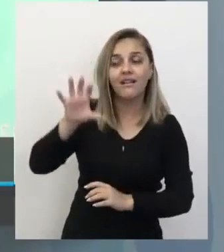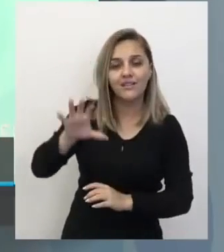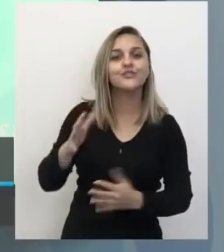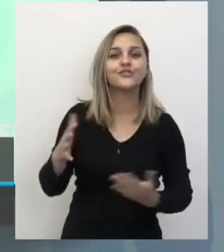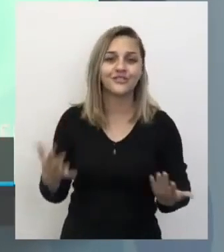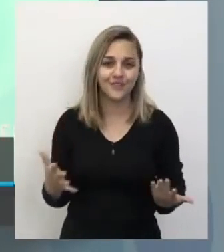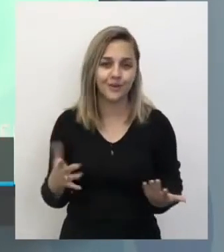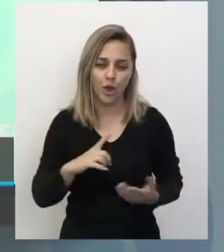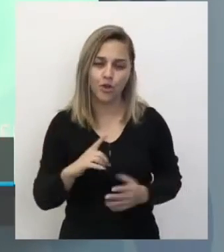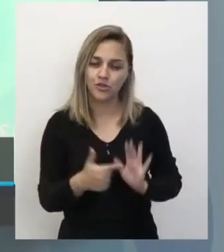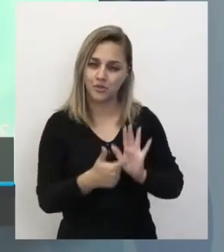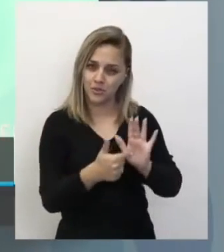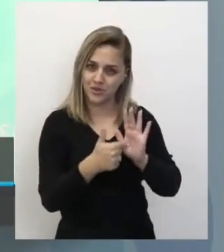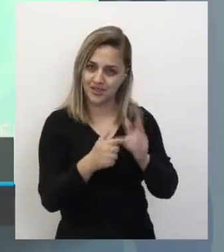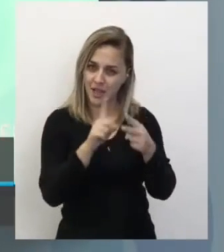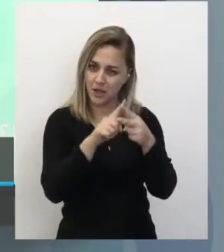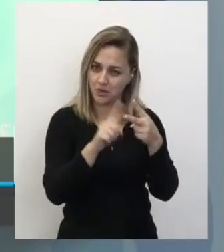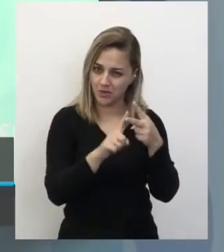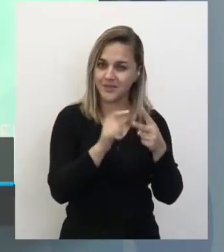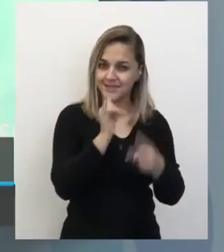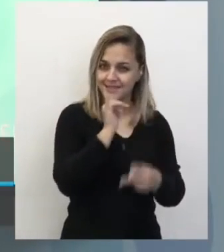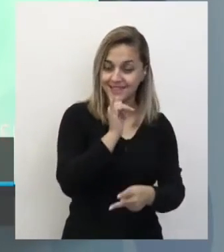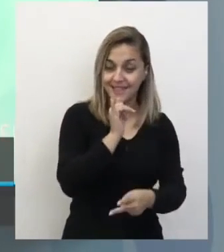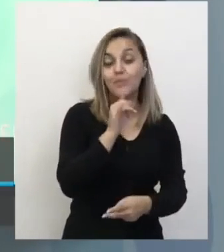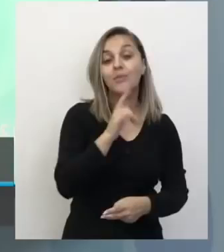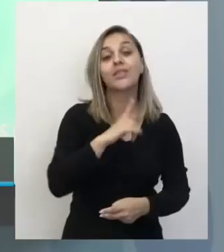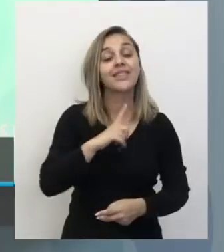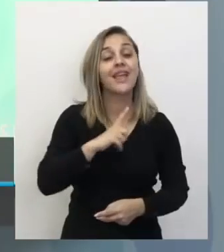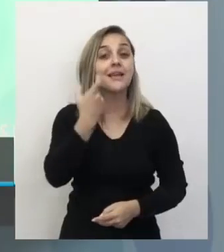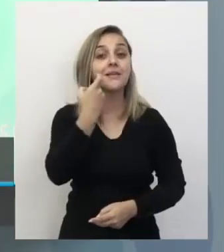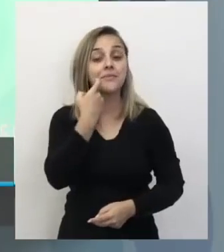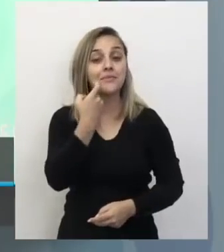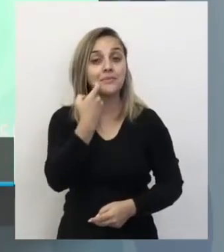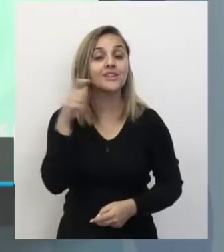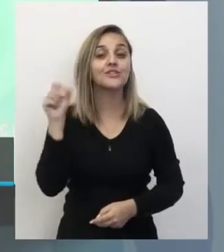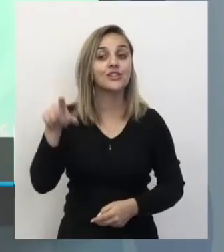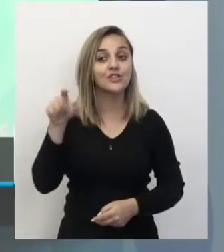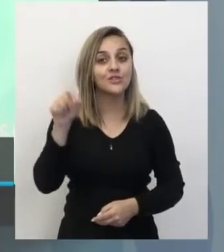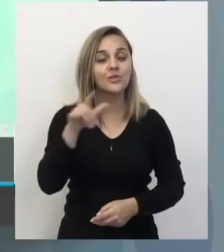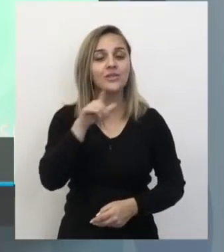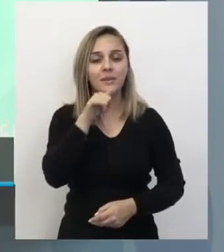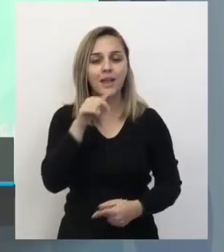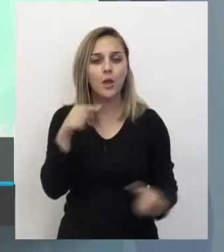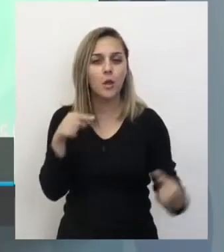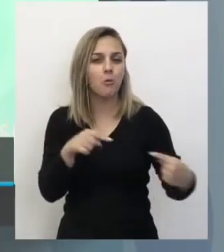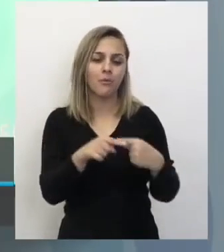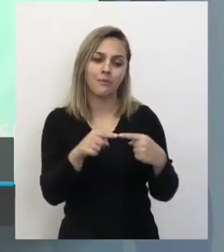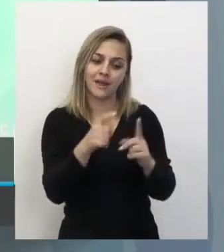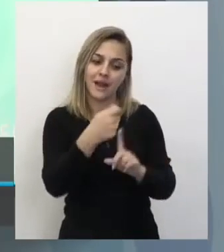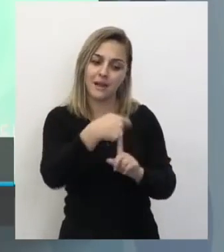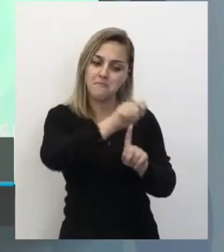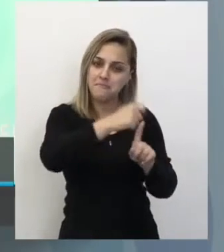gente sabe que tem aquele, acho que é o peixe azul também, né, que está ligado à banana verde, que você faz lá com a banana verde e tal.